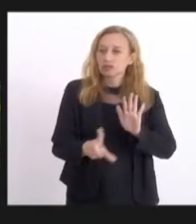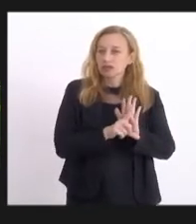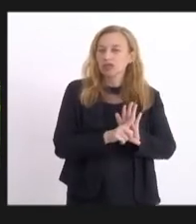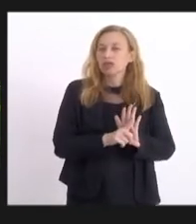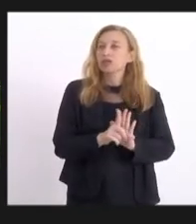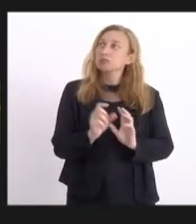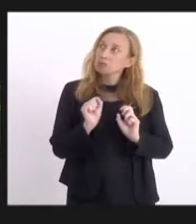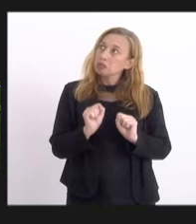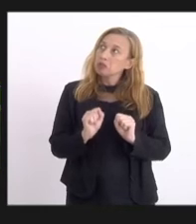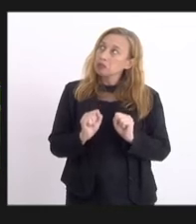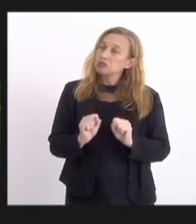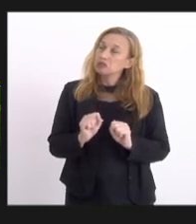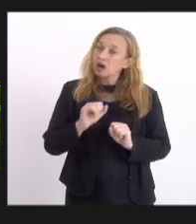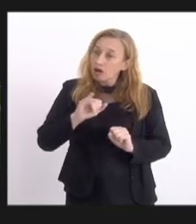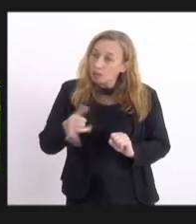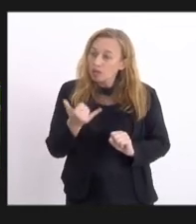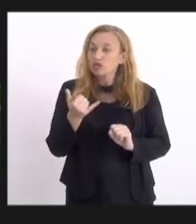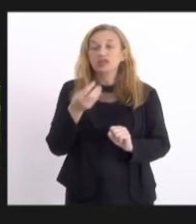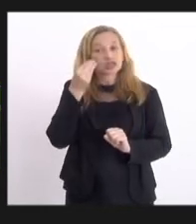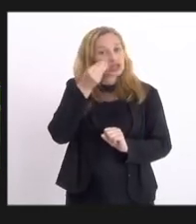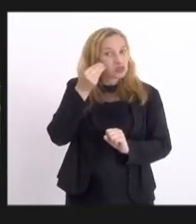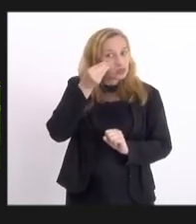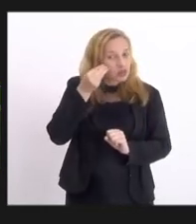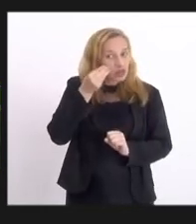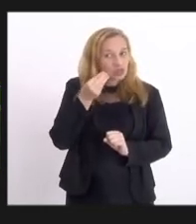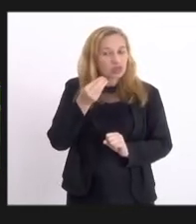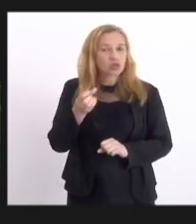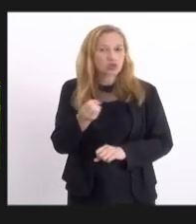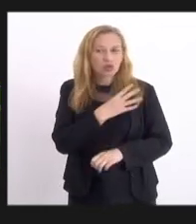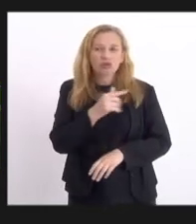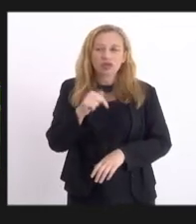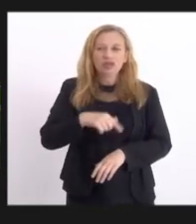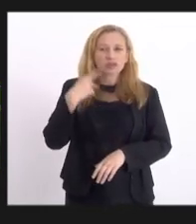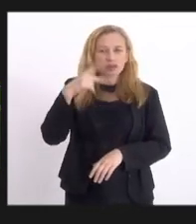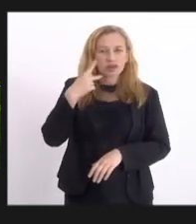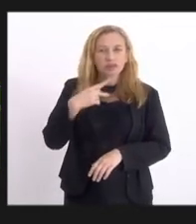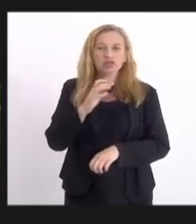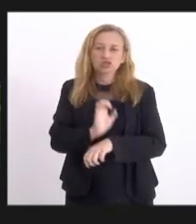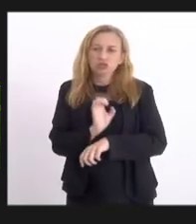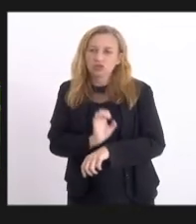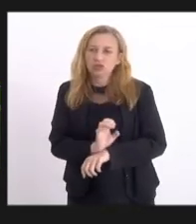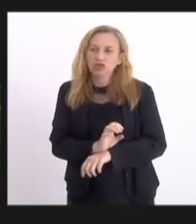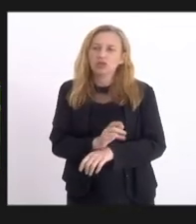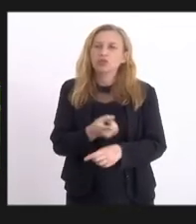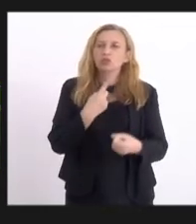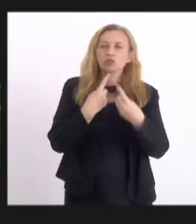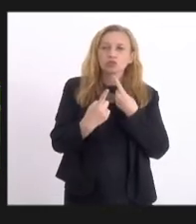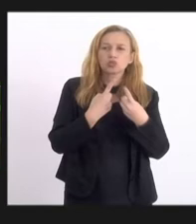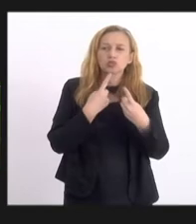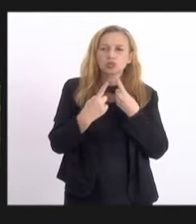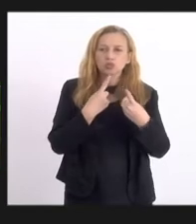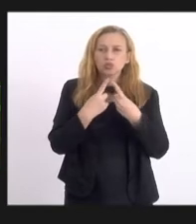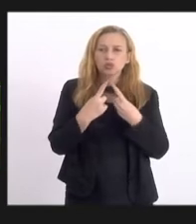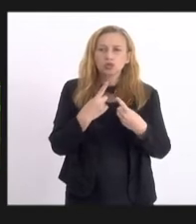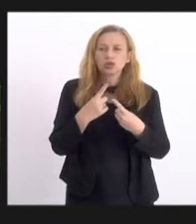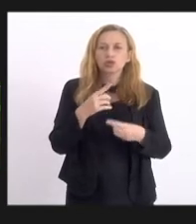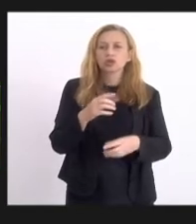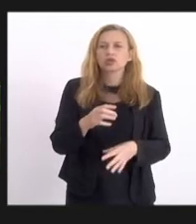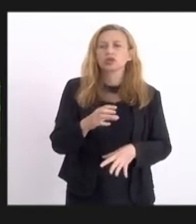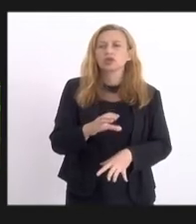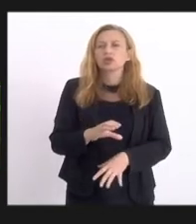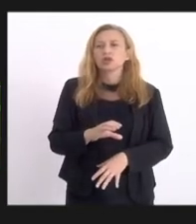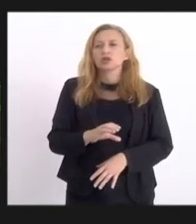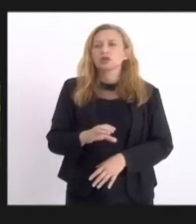até tirar proveito dessa experiência recente aqui do Parlamento Estadual, que partiu de um debate sobre cristofobia